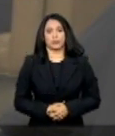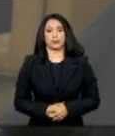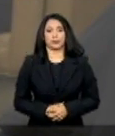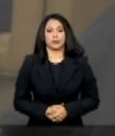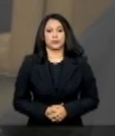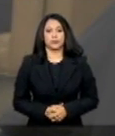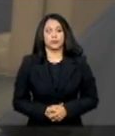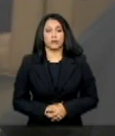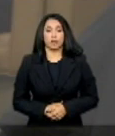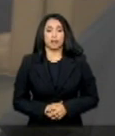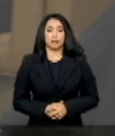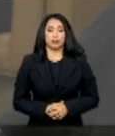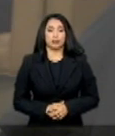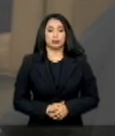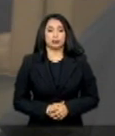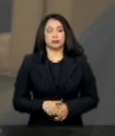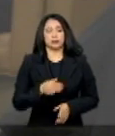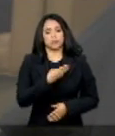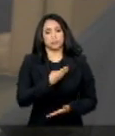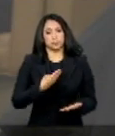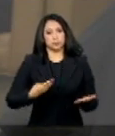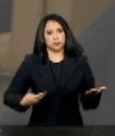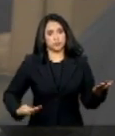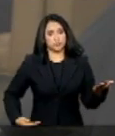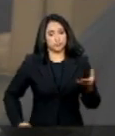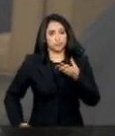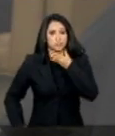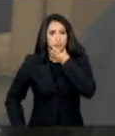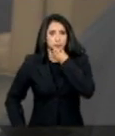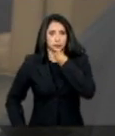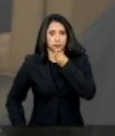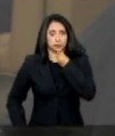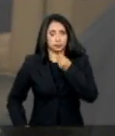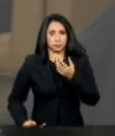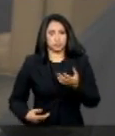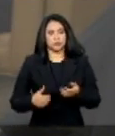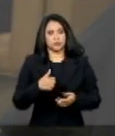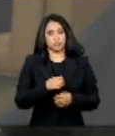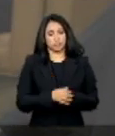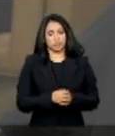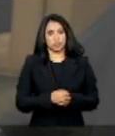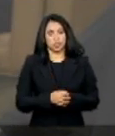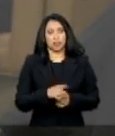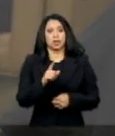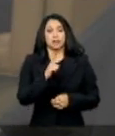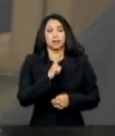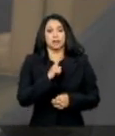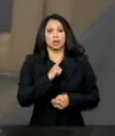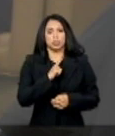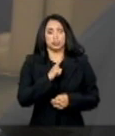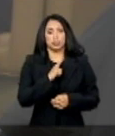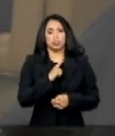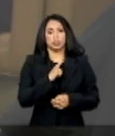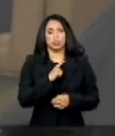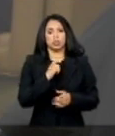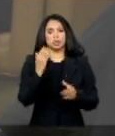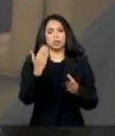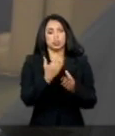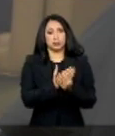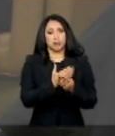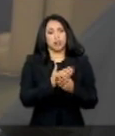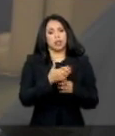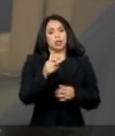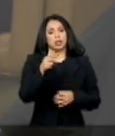senhores ministros inclusive a um parecer da procuradoria geral da república ressaltando